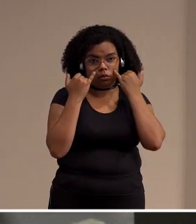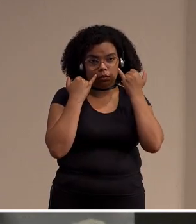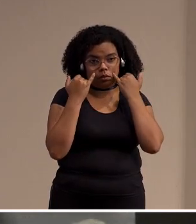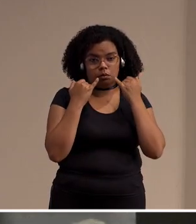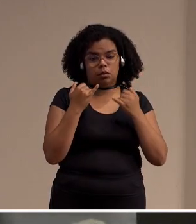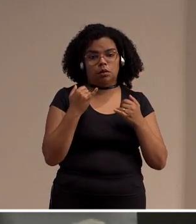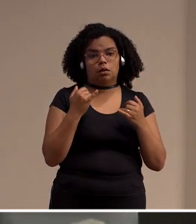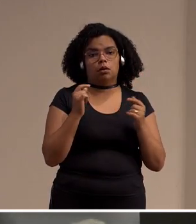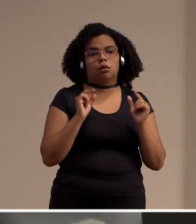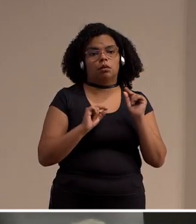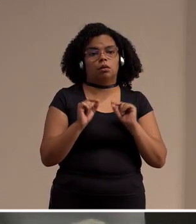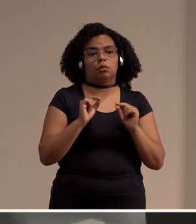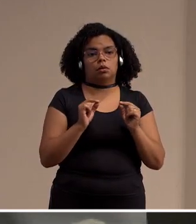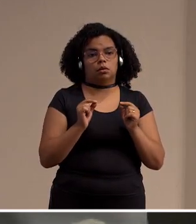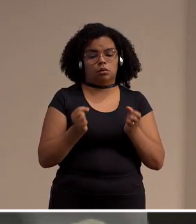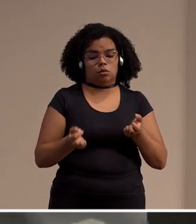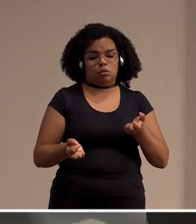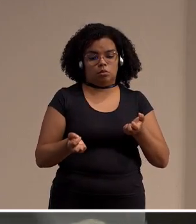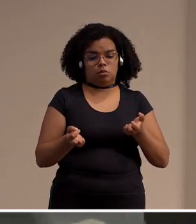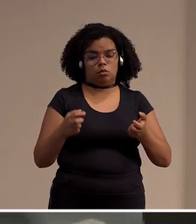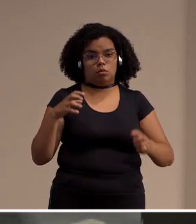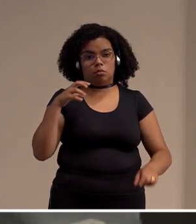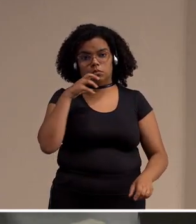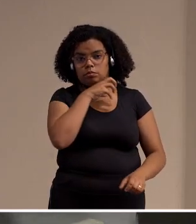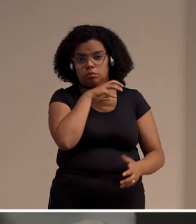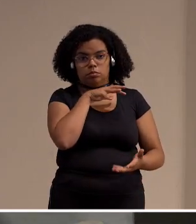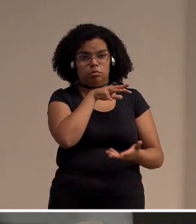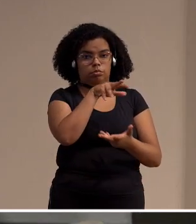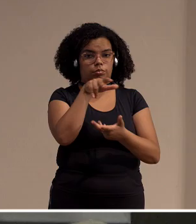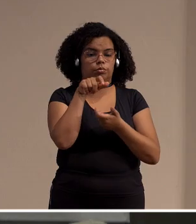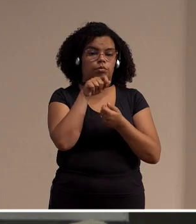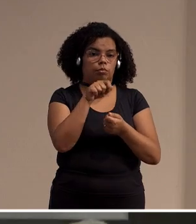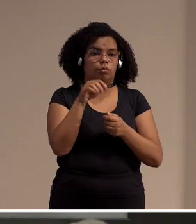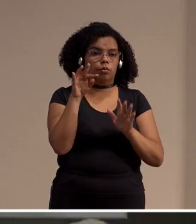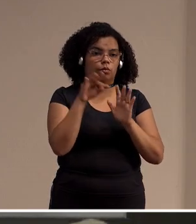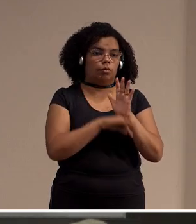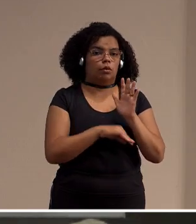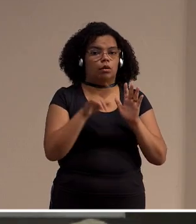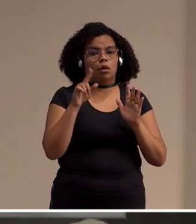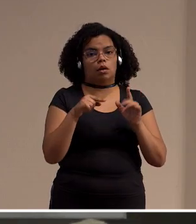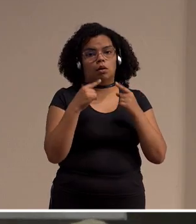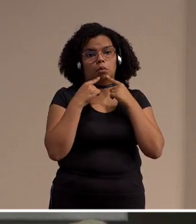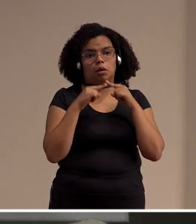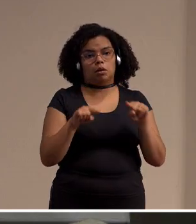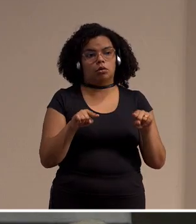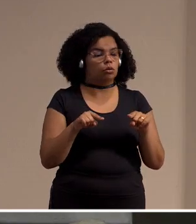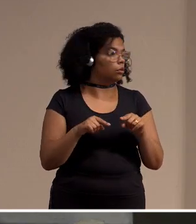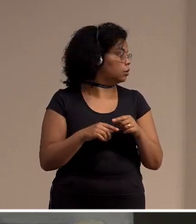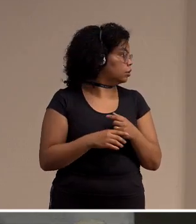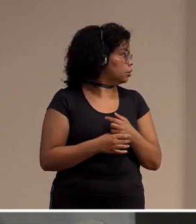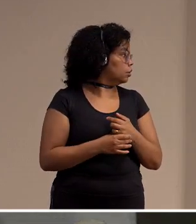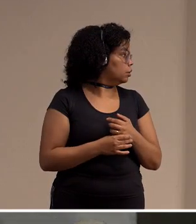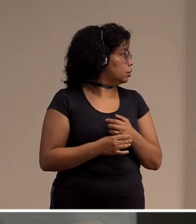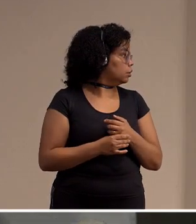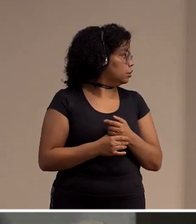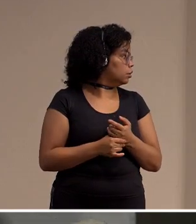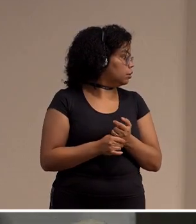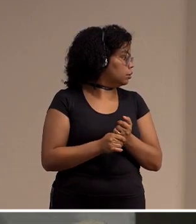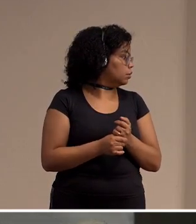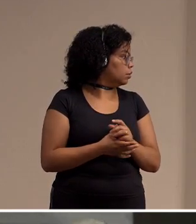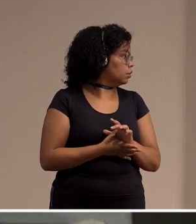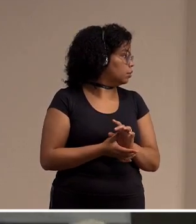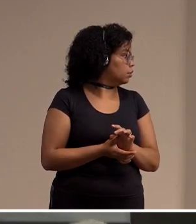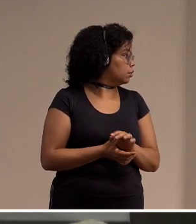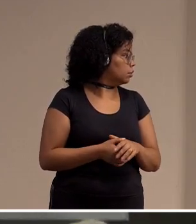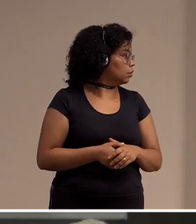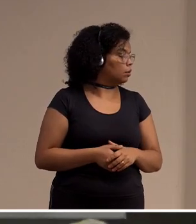efeitos do aquecimento global, e que o texto era Cláudio Ângelo e